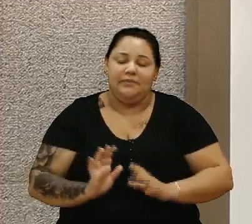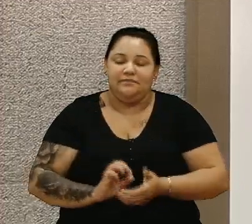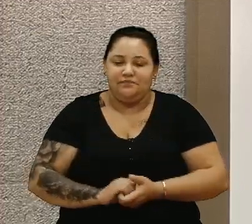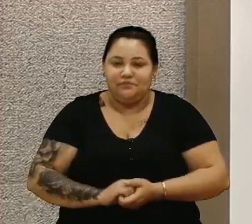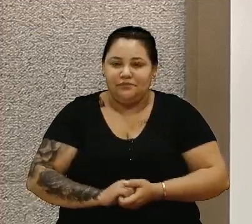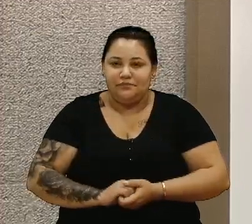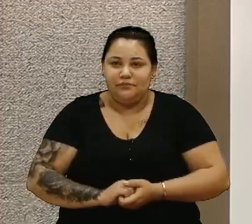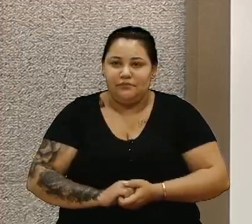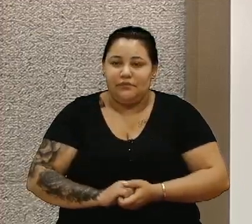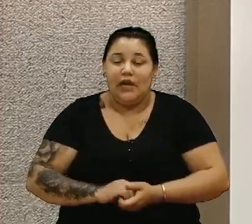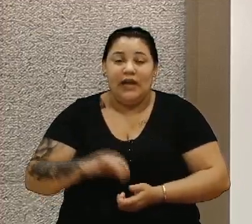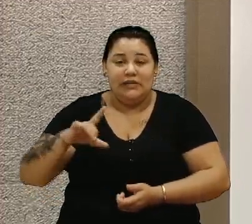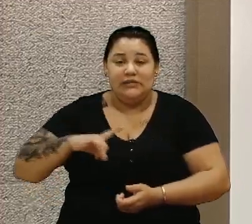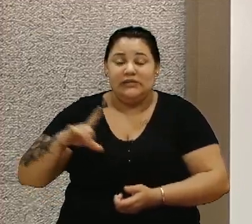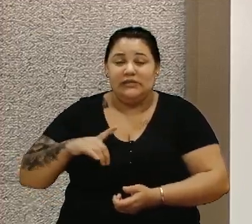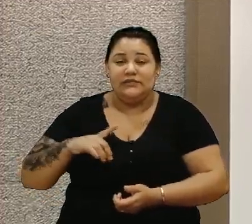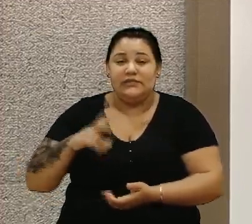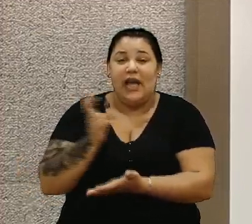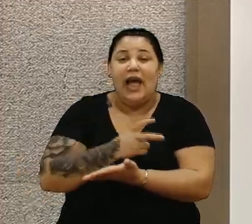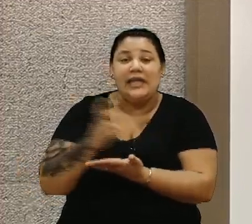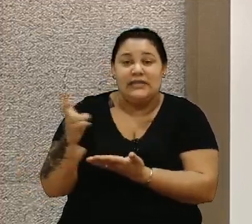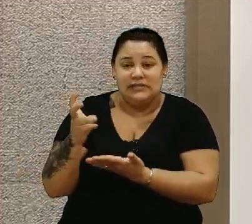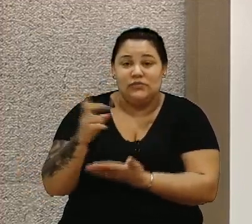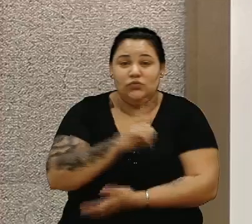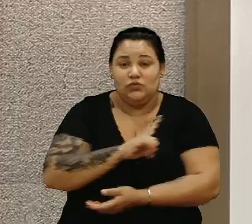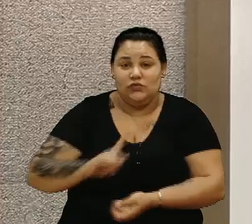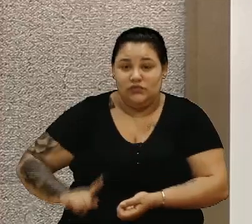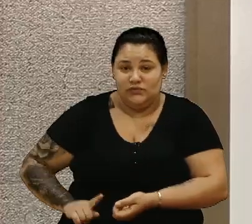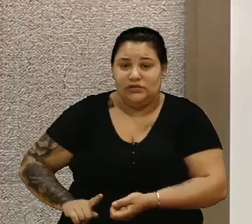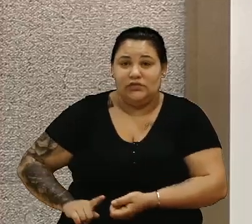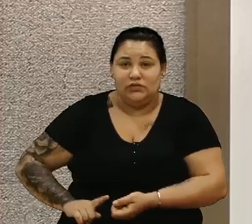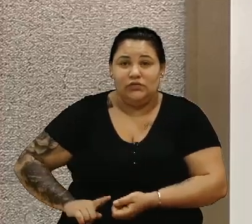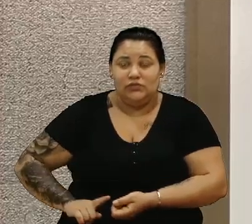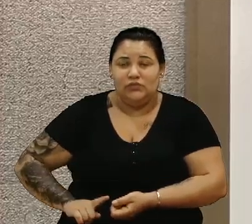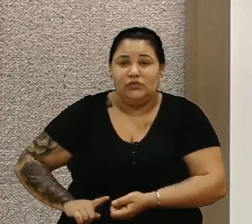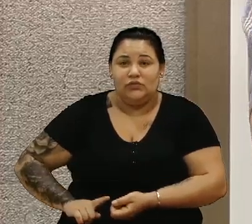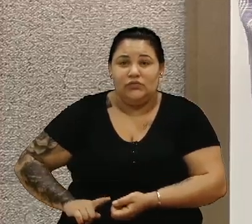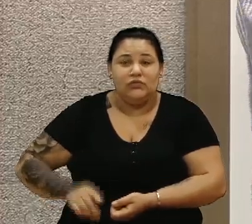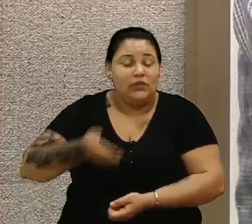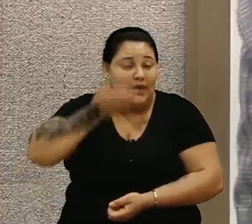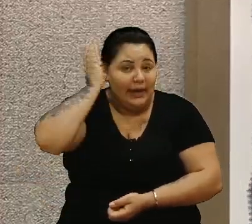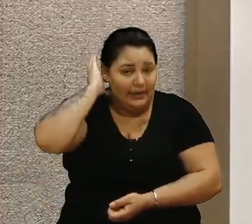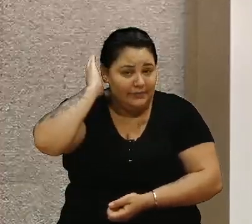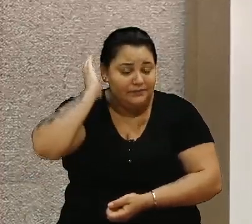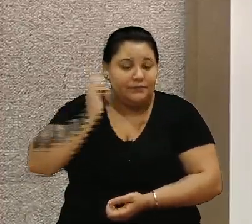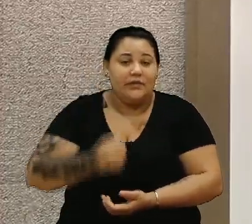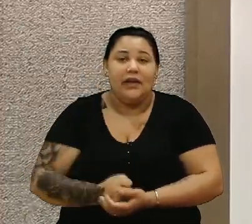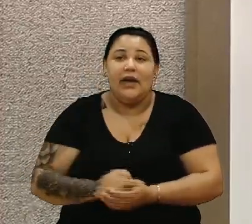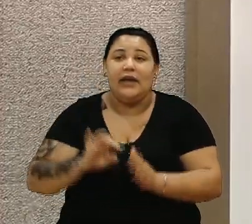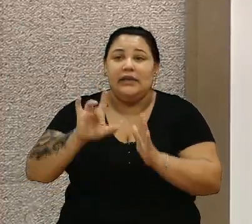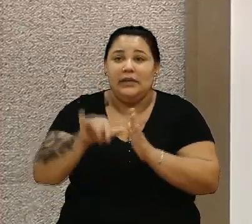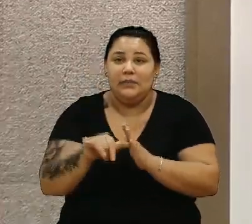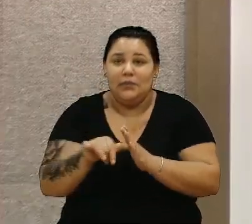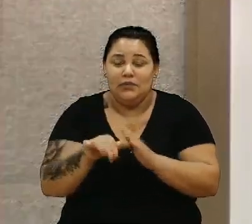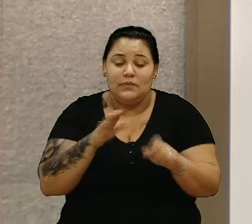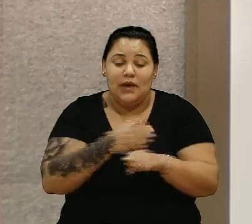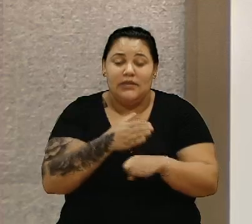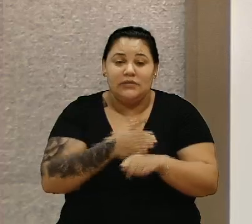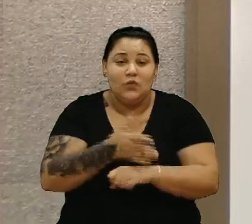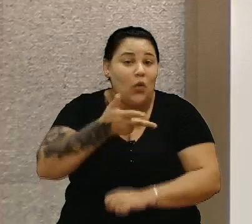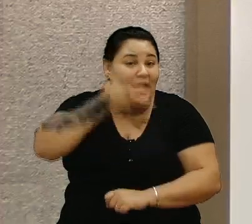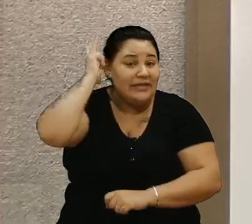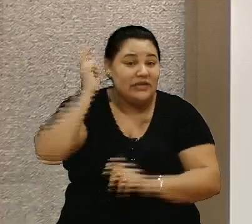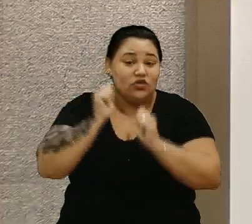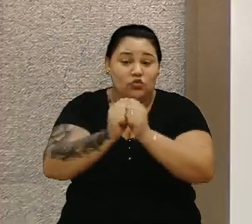a cassação do governo Guerra, quando assumiu o Cassina junto comigo, a primeira coisa que nós fizemos foi determinar a ocupação